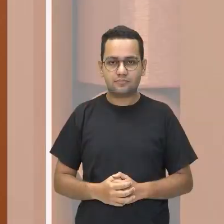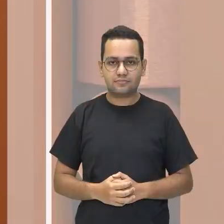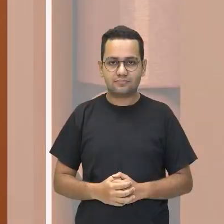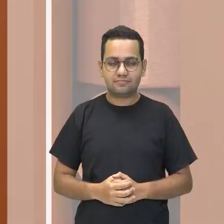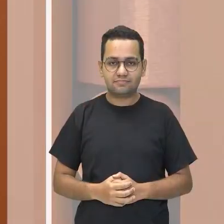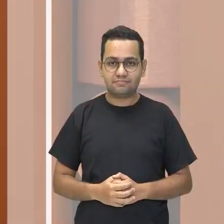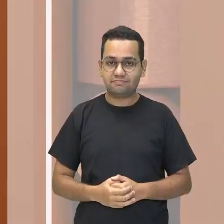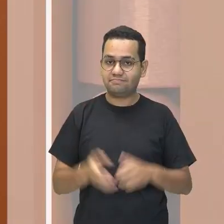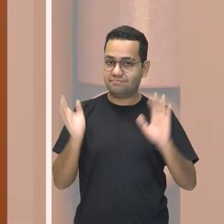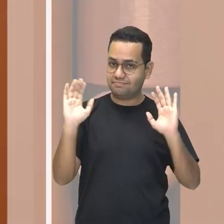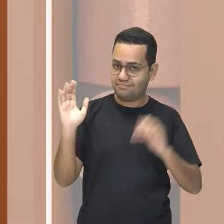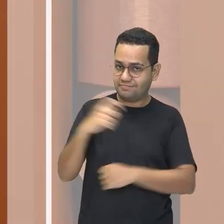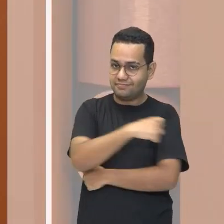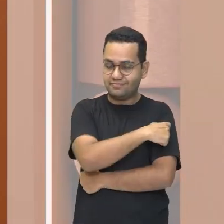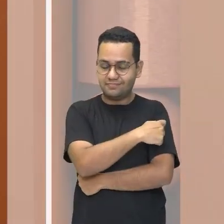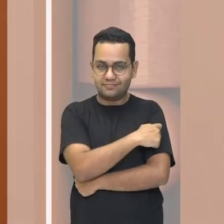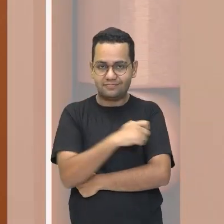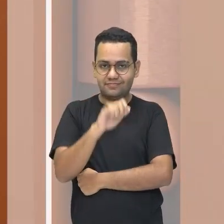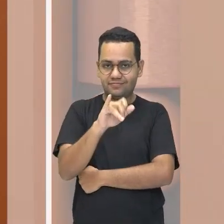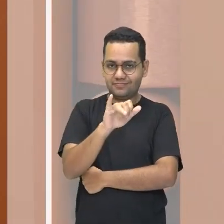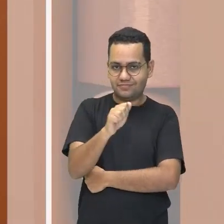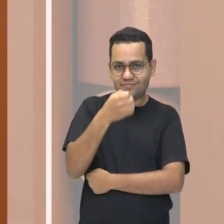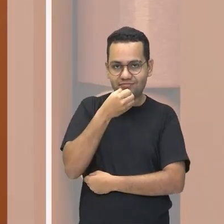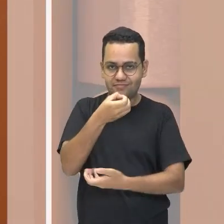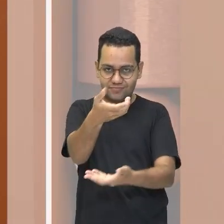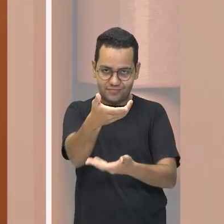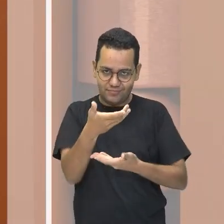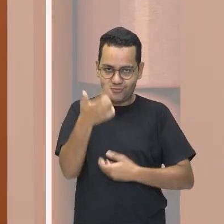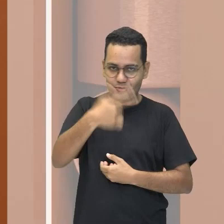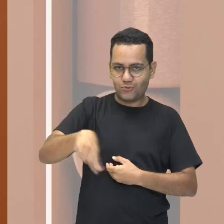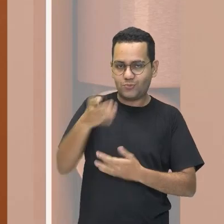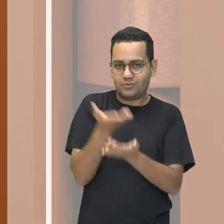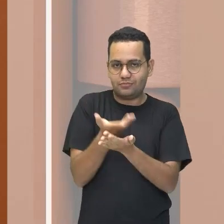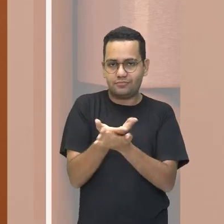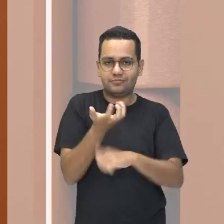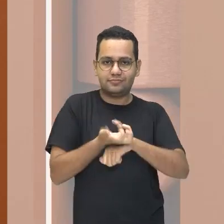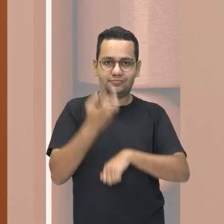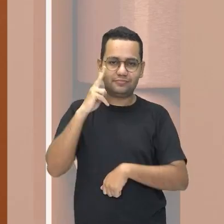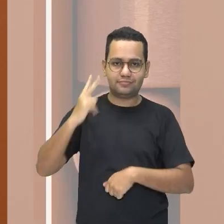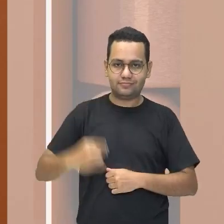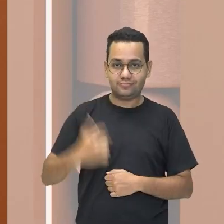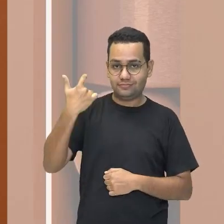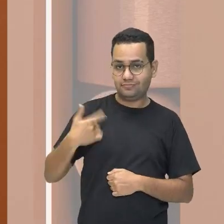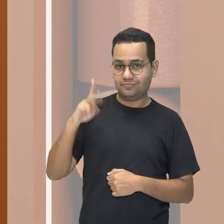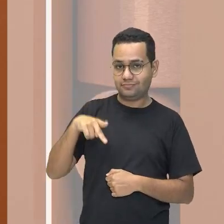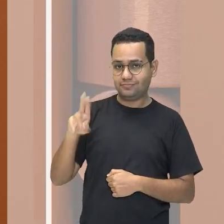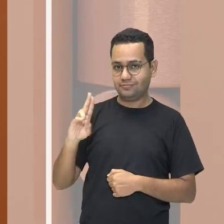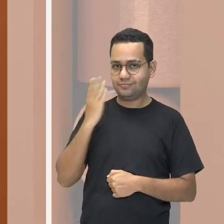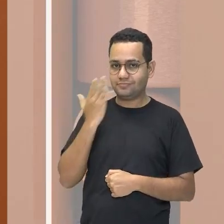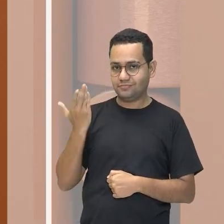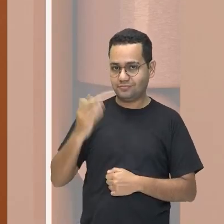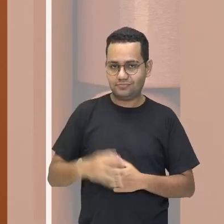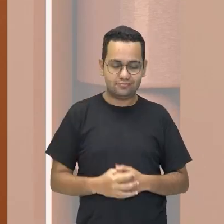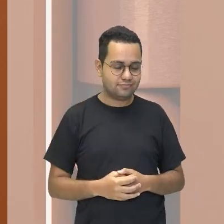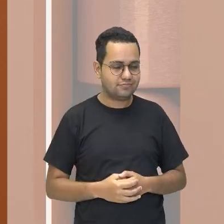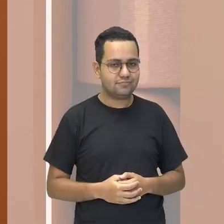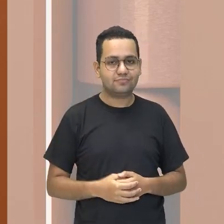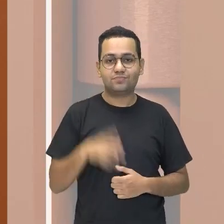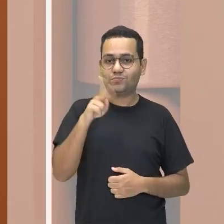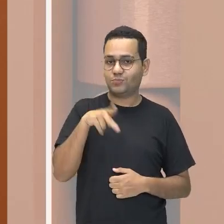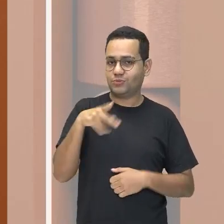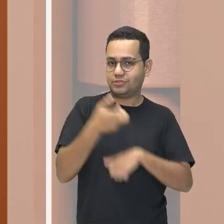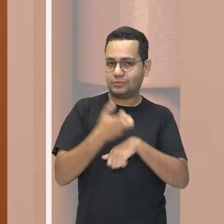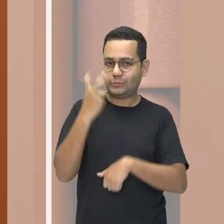Turminha boa da nossa educação de jovens e adultos, sejam bem-vindos a mais uma aula de História. Eu sou o professor Nanias Carvalho, seu professor de